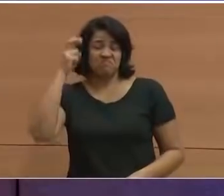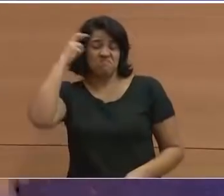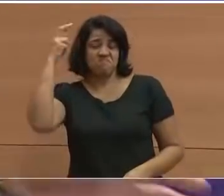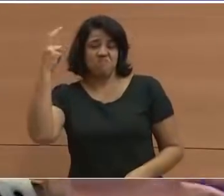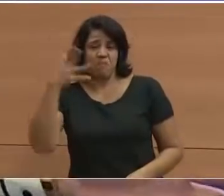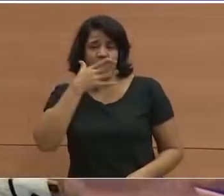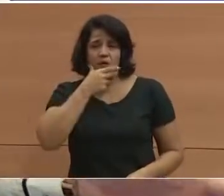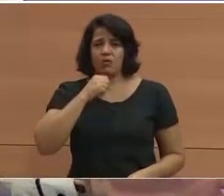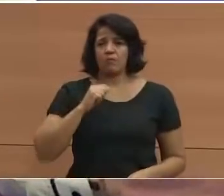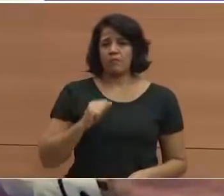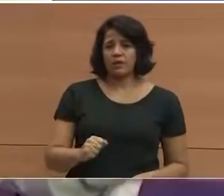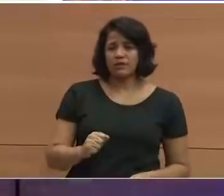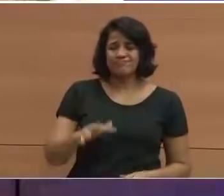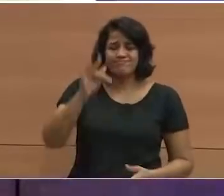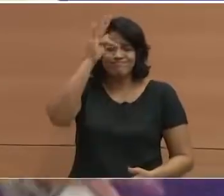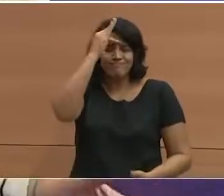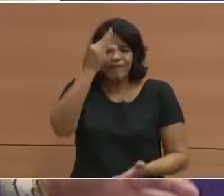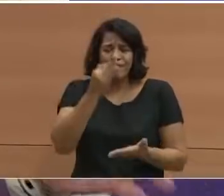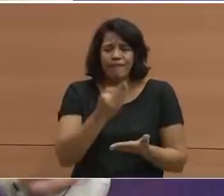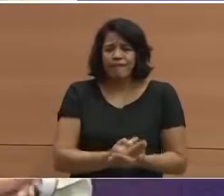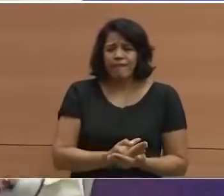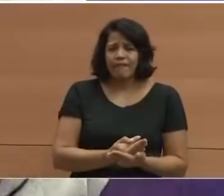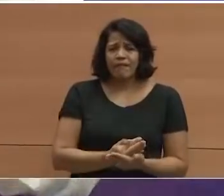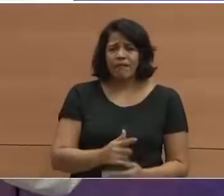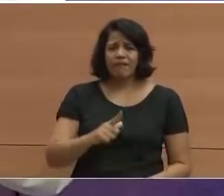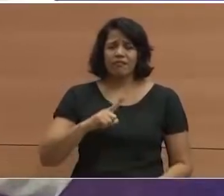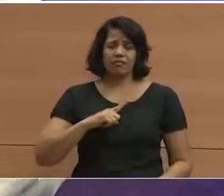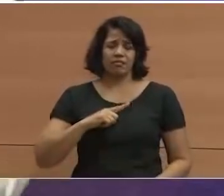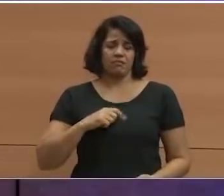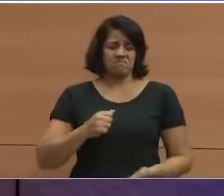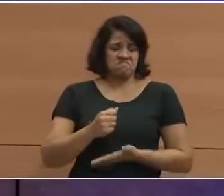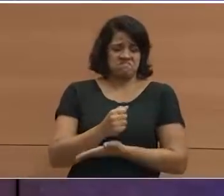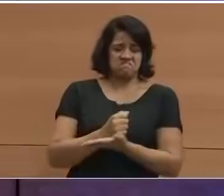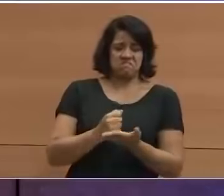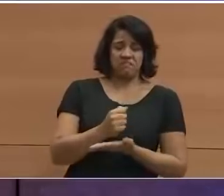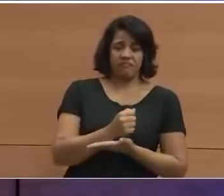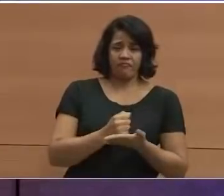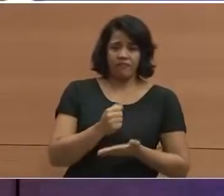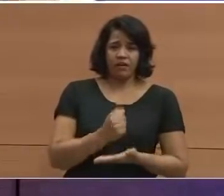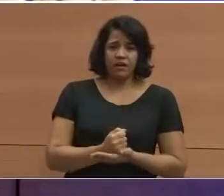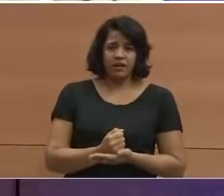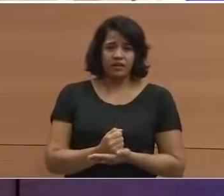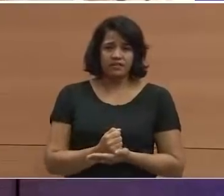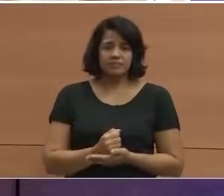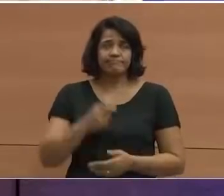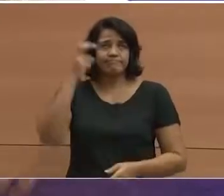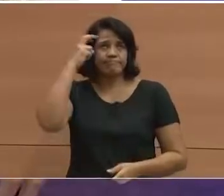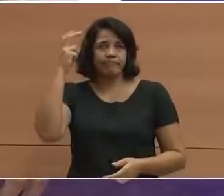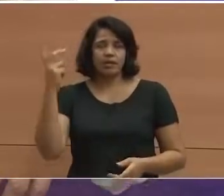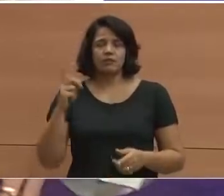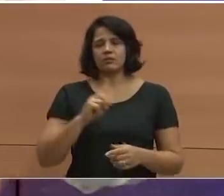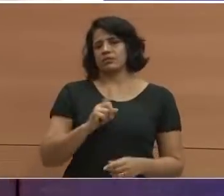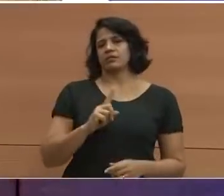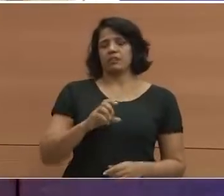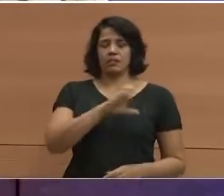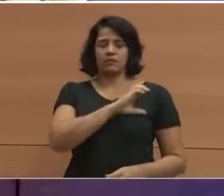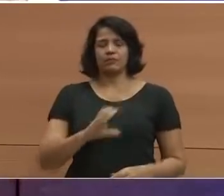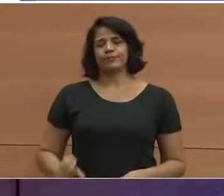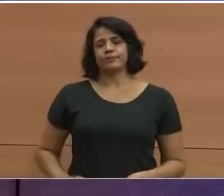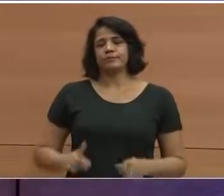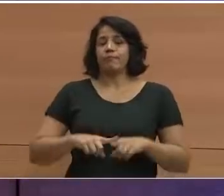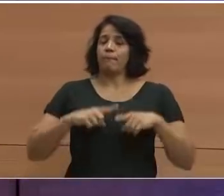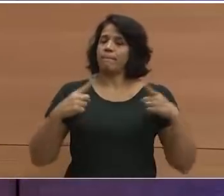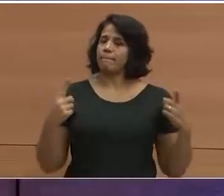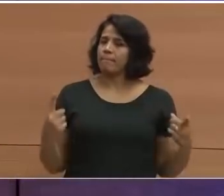a sabedoria humana e não em Cristo. Então eu não podia fazer isso. Então ele gerou a igreja